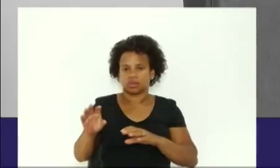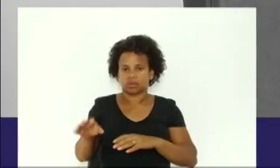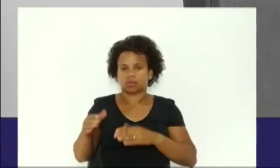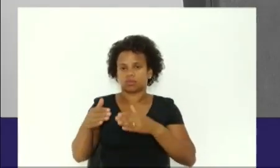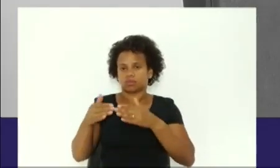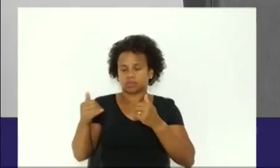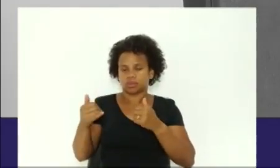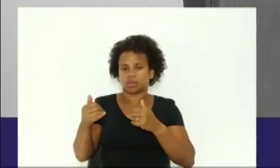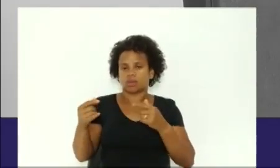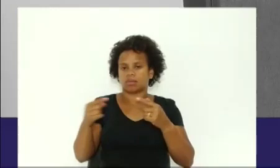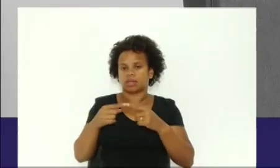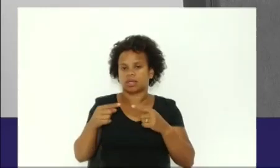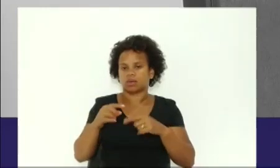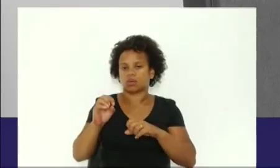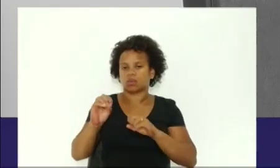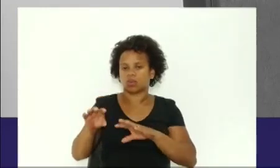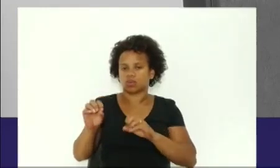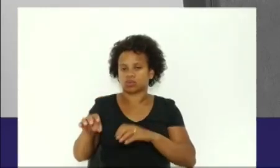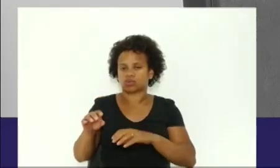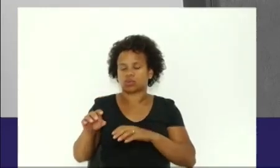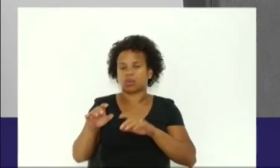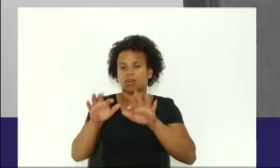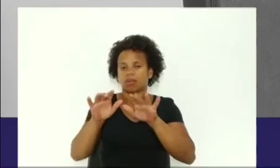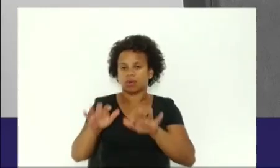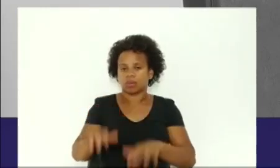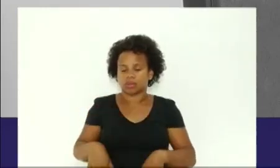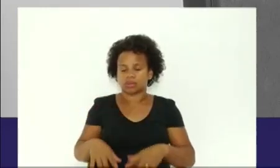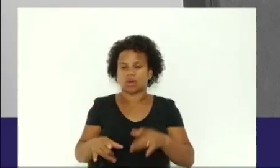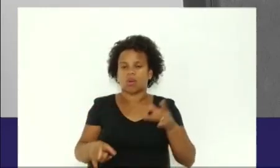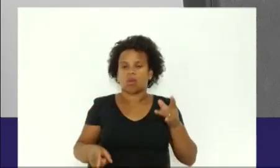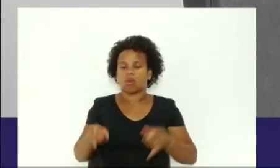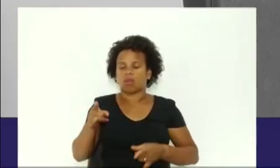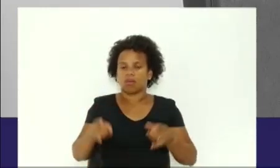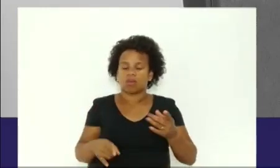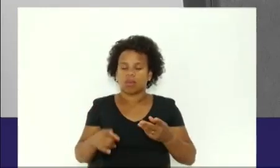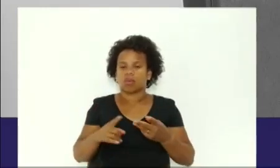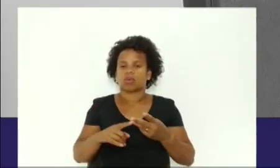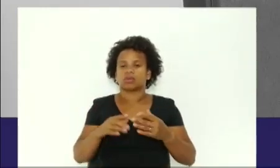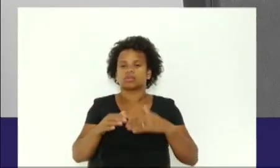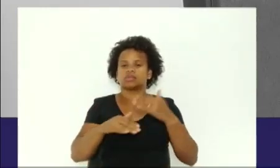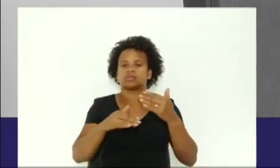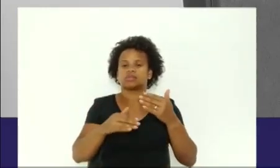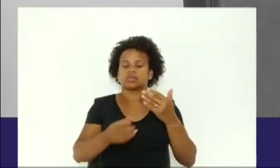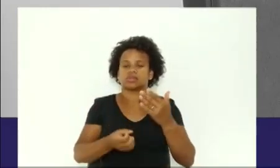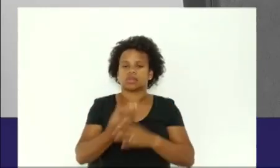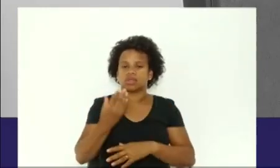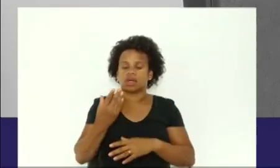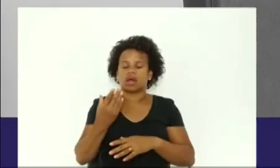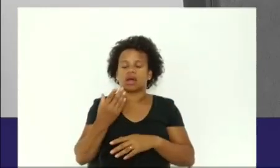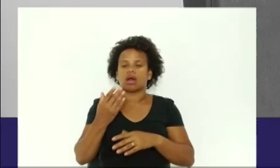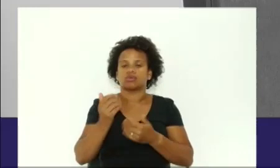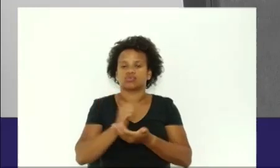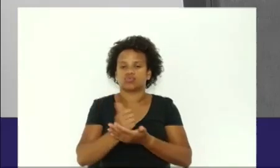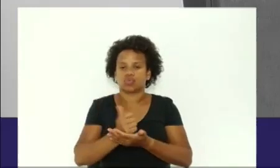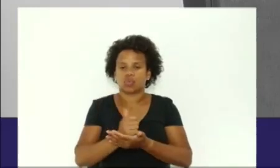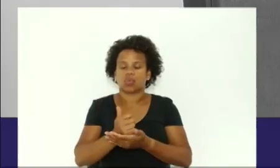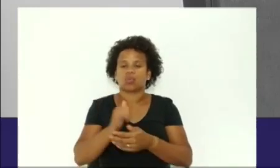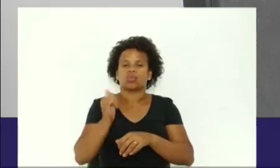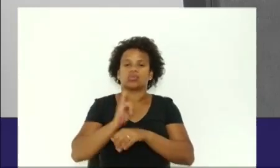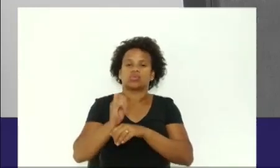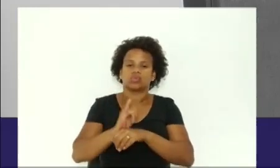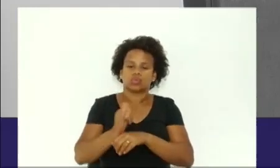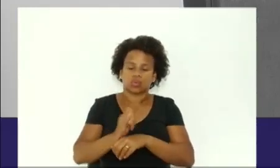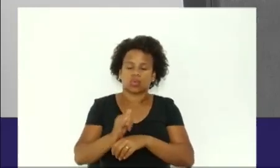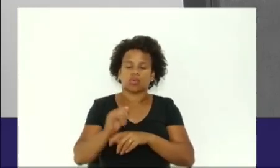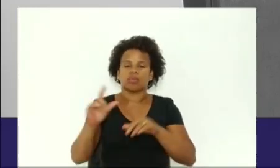aplicar cursos de programação, robótica, desenvolvimento de games, YouTube, edição de vídeo e imagem e